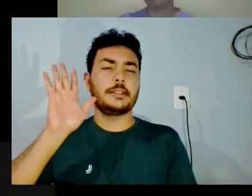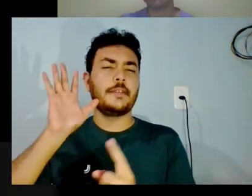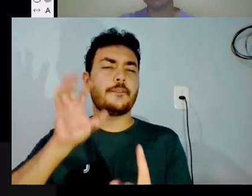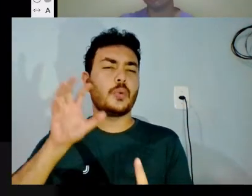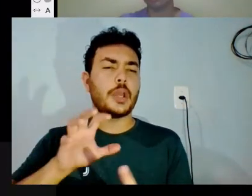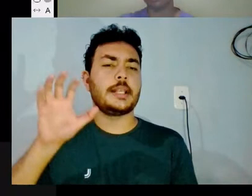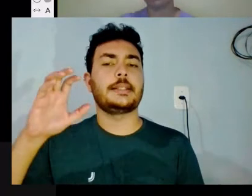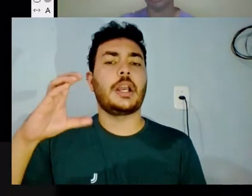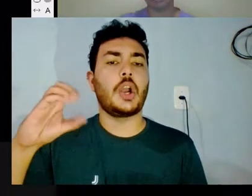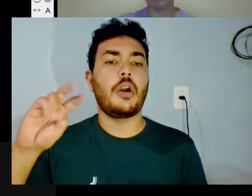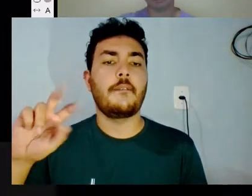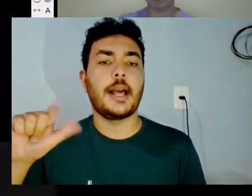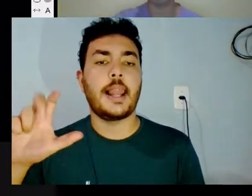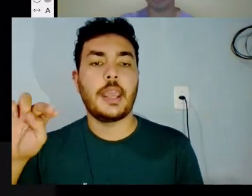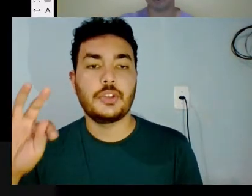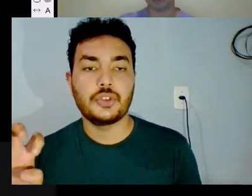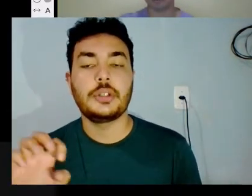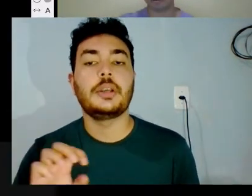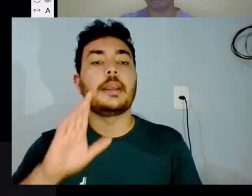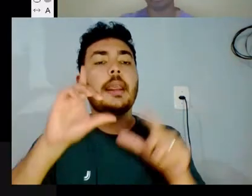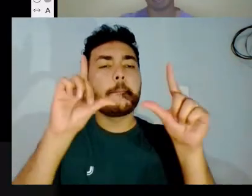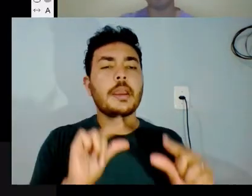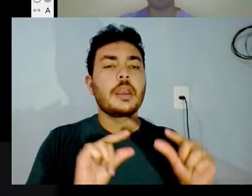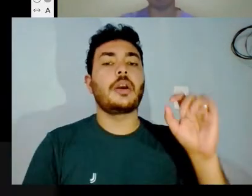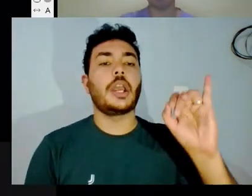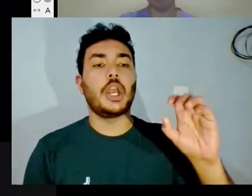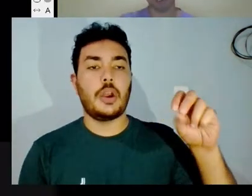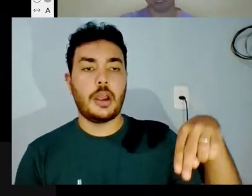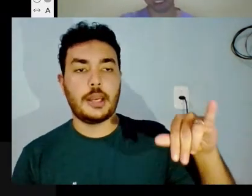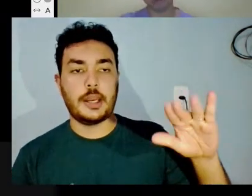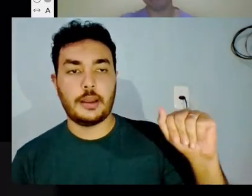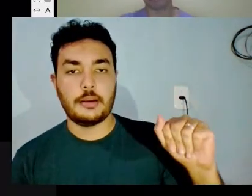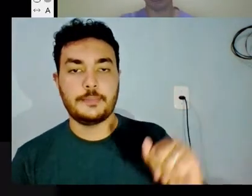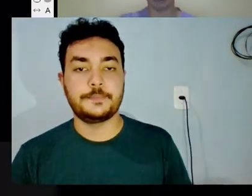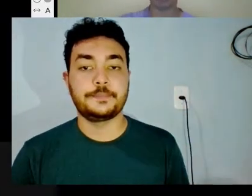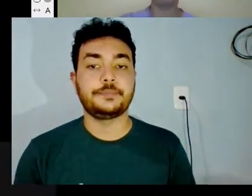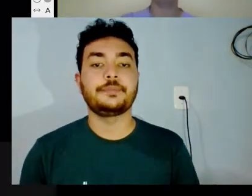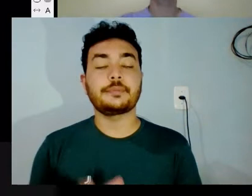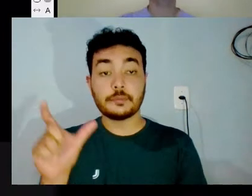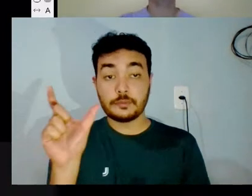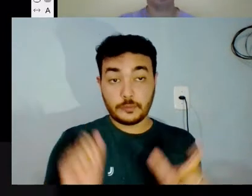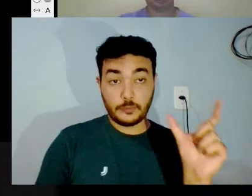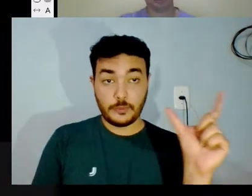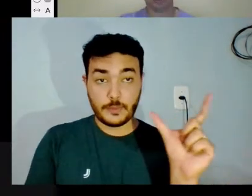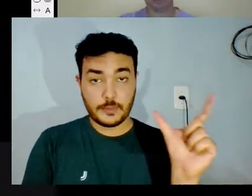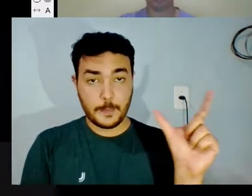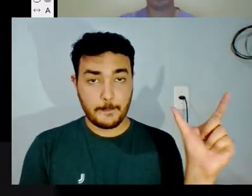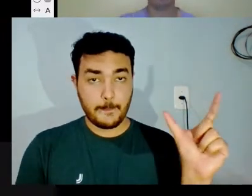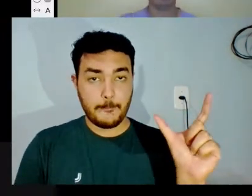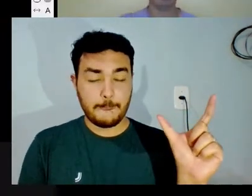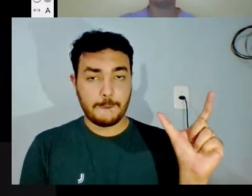na função de onda. Então, essa parte aqui, pessoal, ó, na molécula de hidrogênio, que é uma ligação